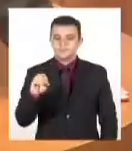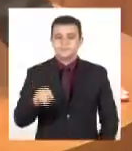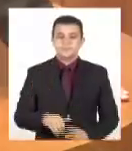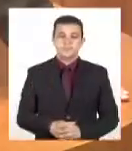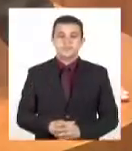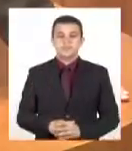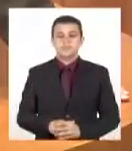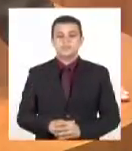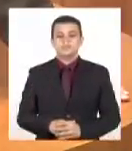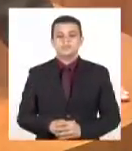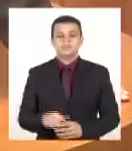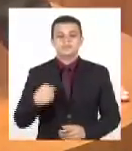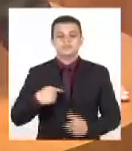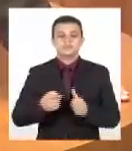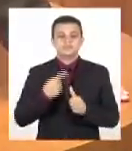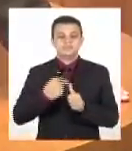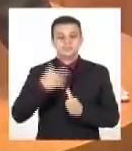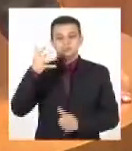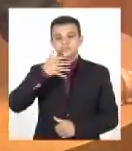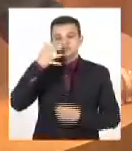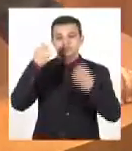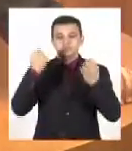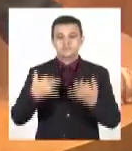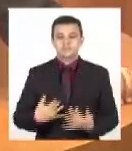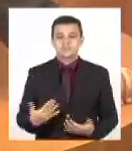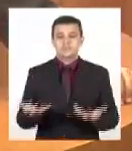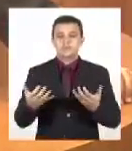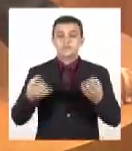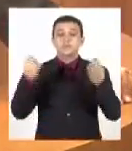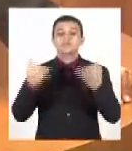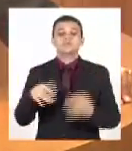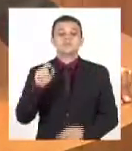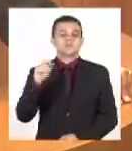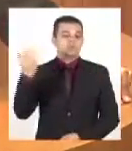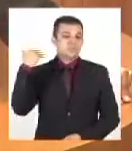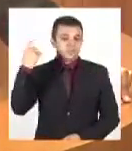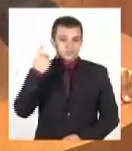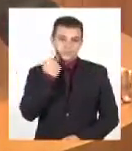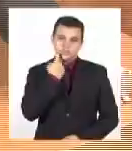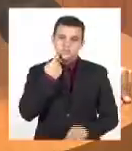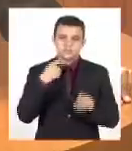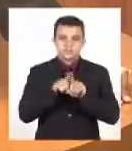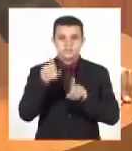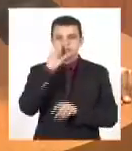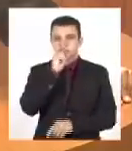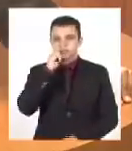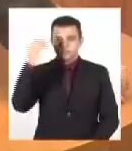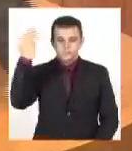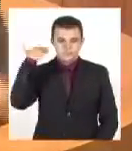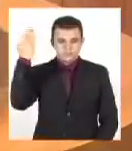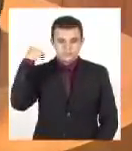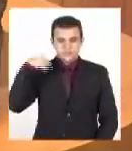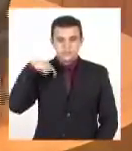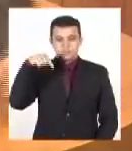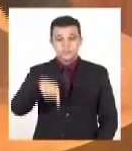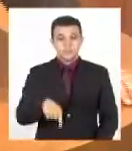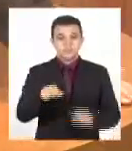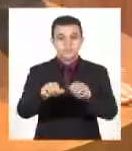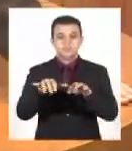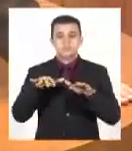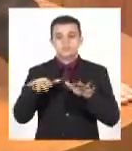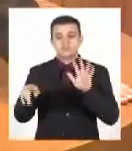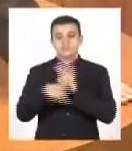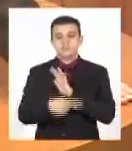fala, eu quero destacar que na última sexta e sábado, aqui no auditório da